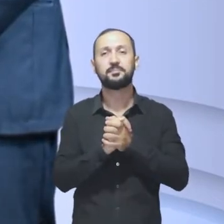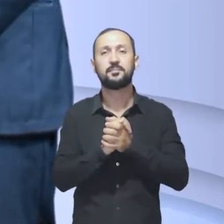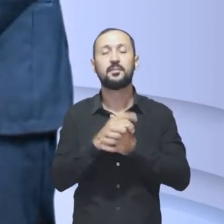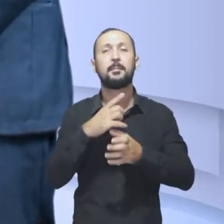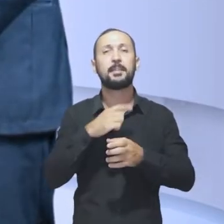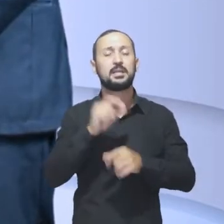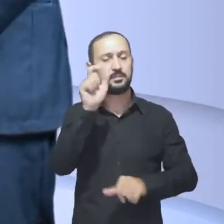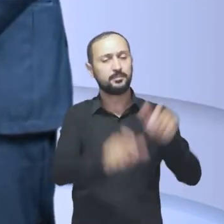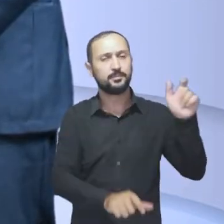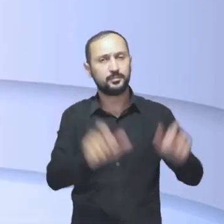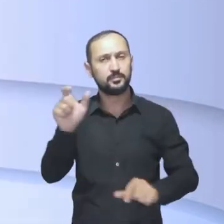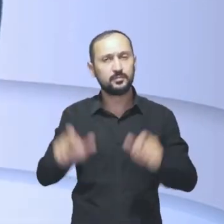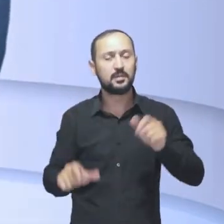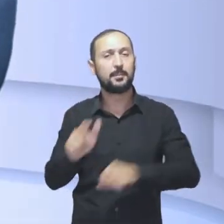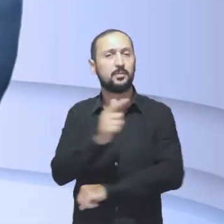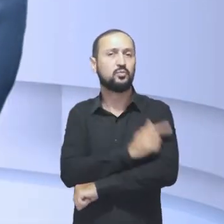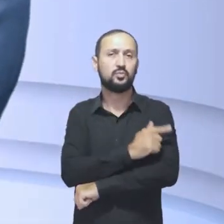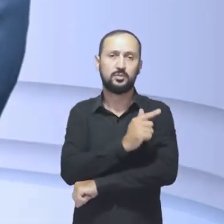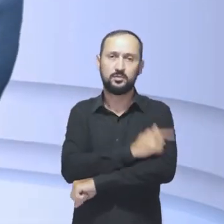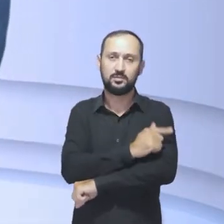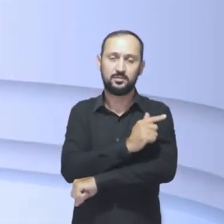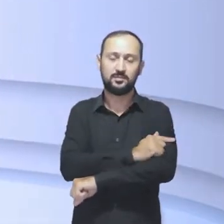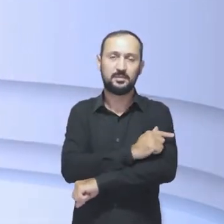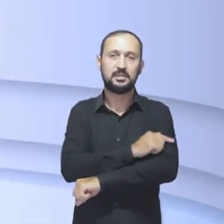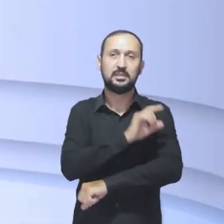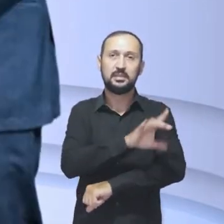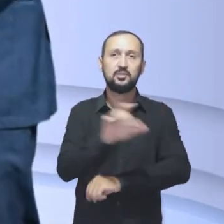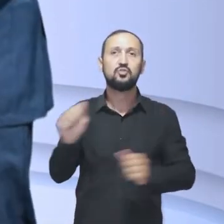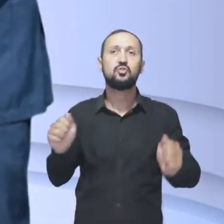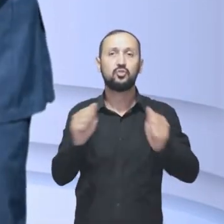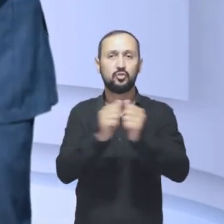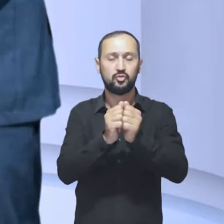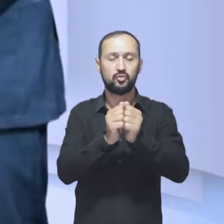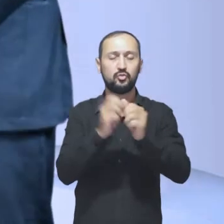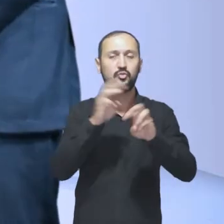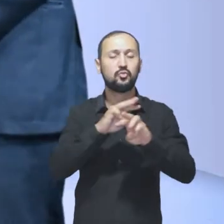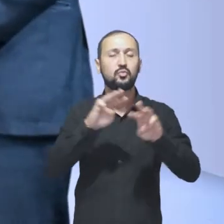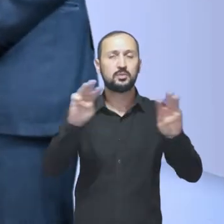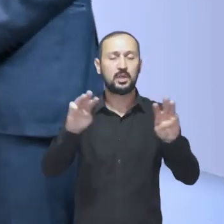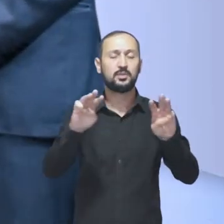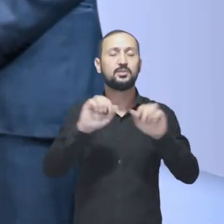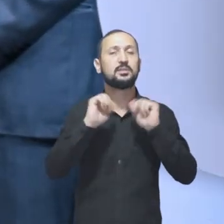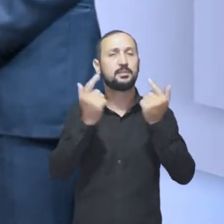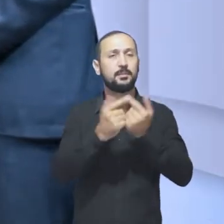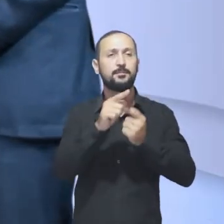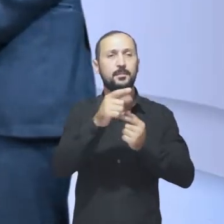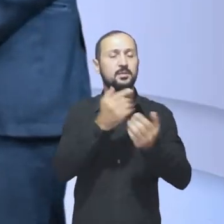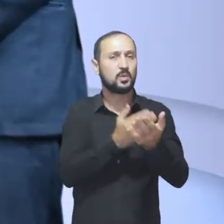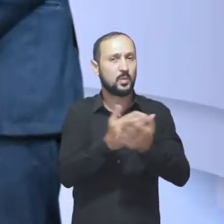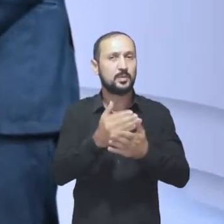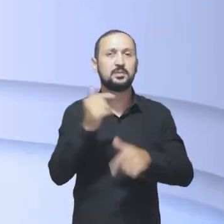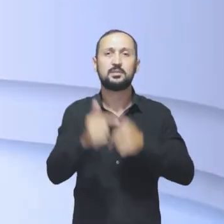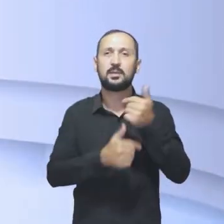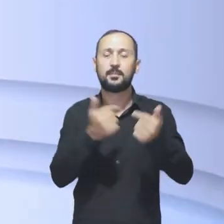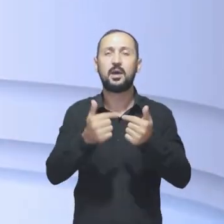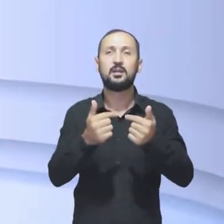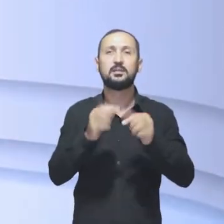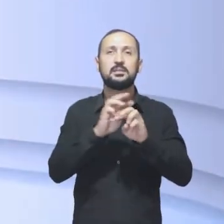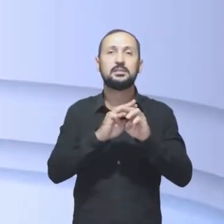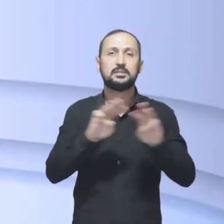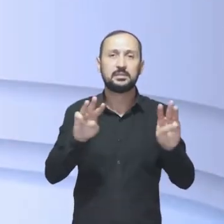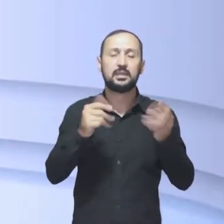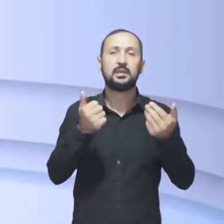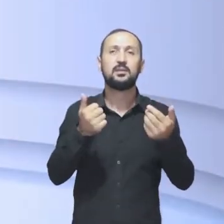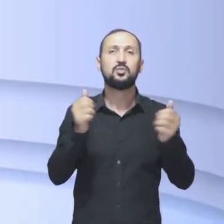linkado com o site da Assembleia. Ana, essa sua iniciativa desse site, linkado com a Assembleia, é muito importante porque ele